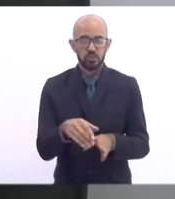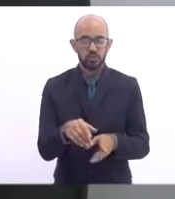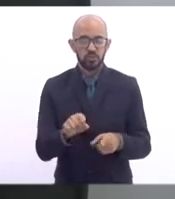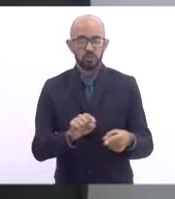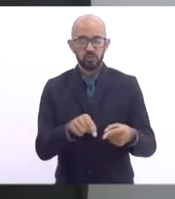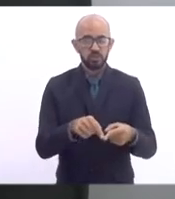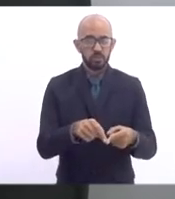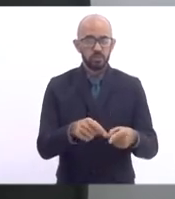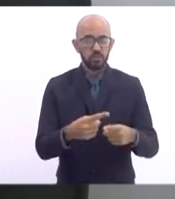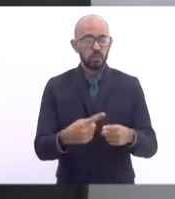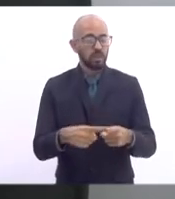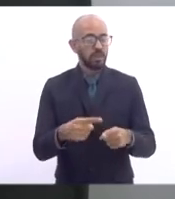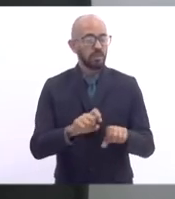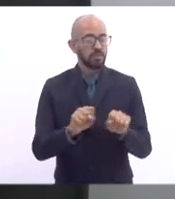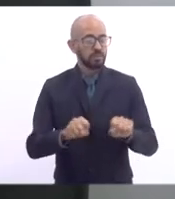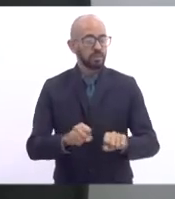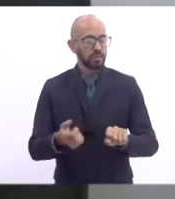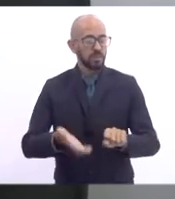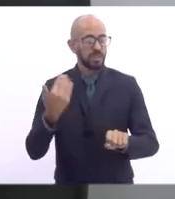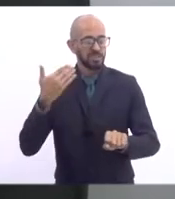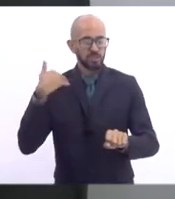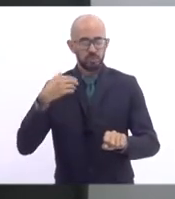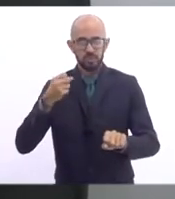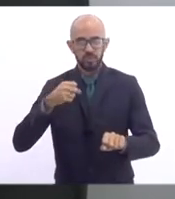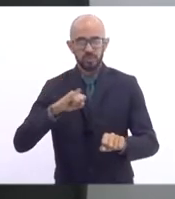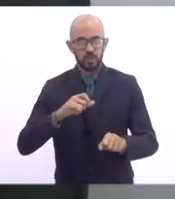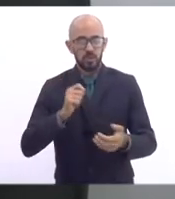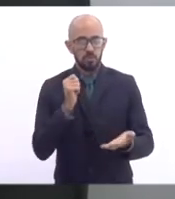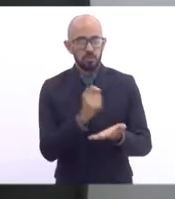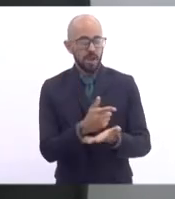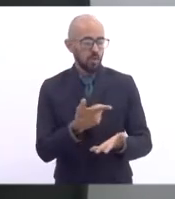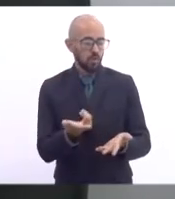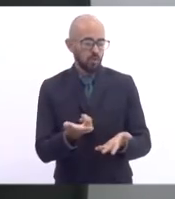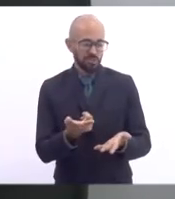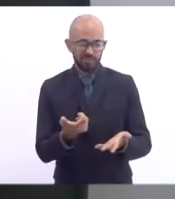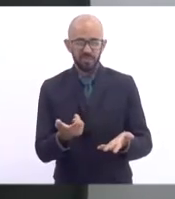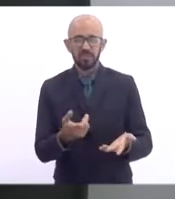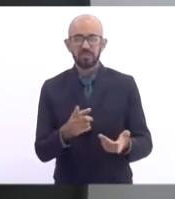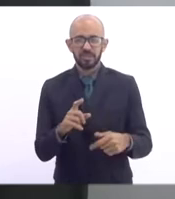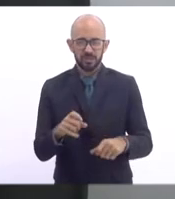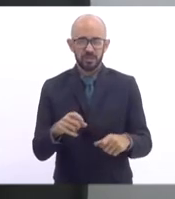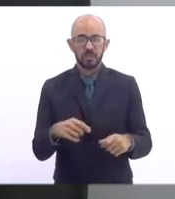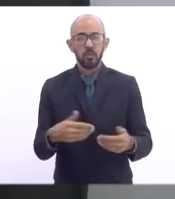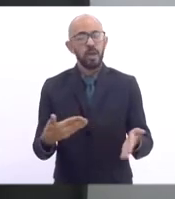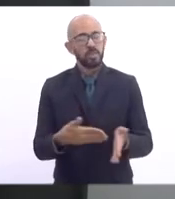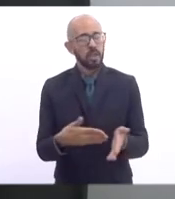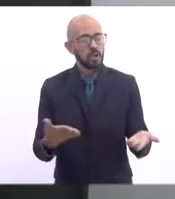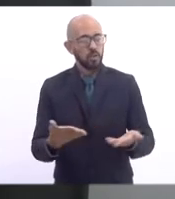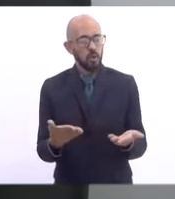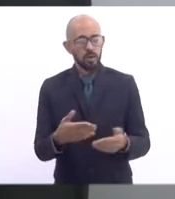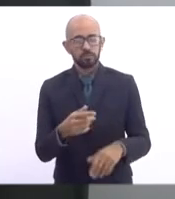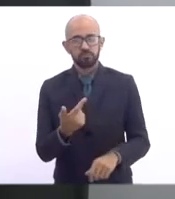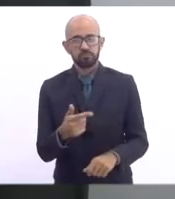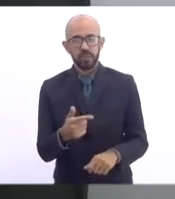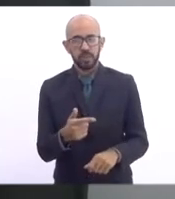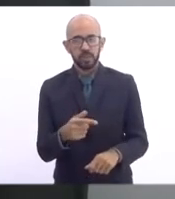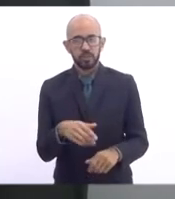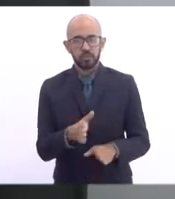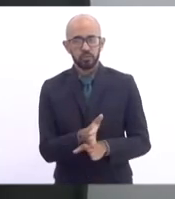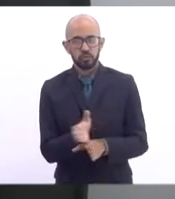velho regime se não pagou dívida não teve nada não tá tendo de vídeos tem validade até agora mas